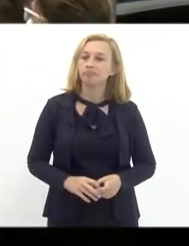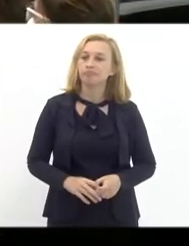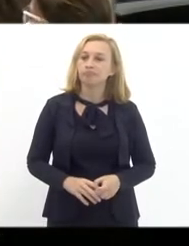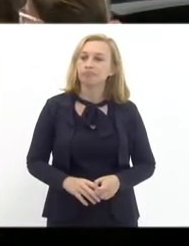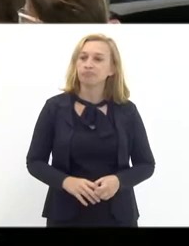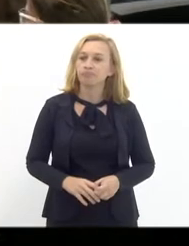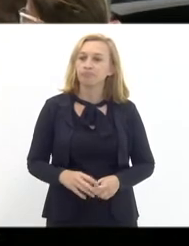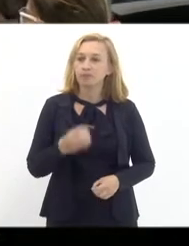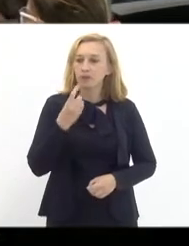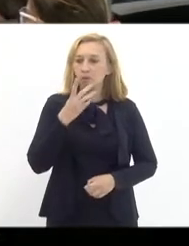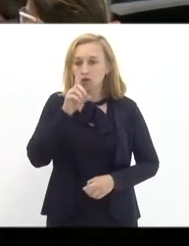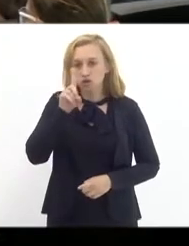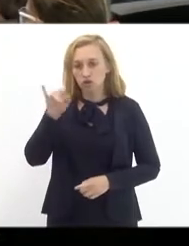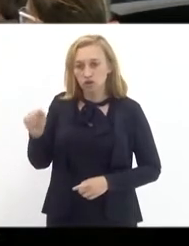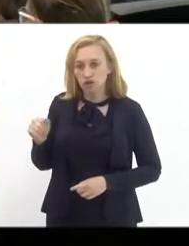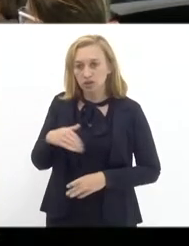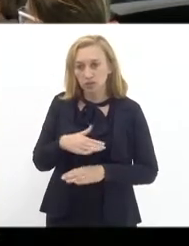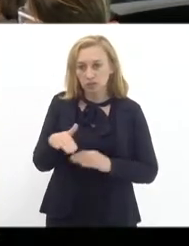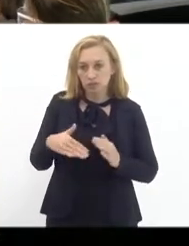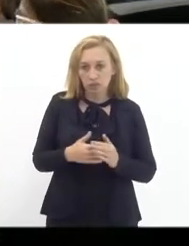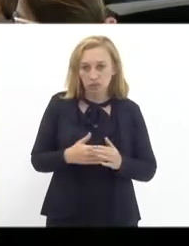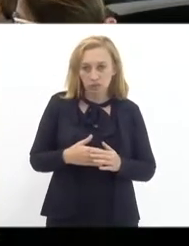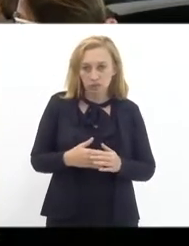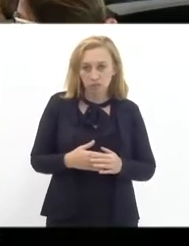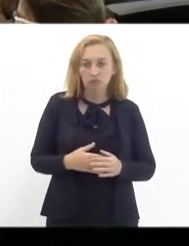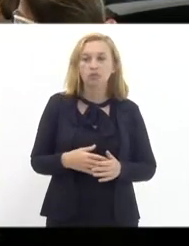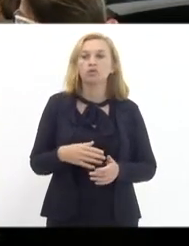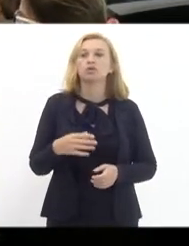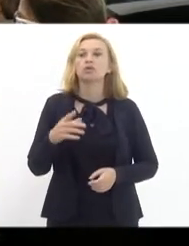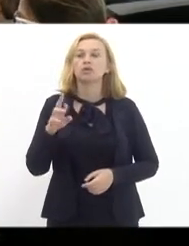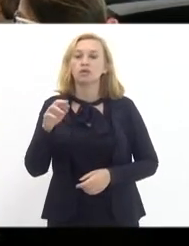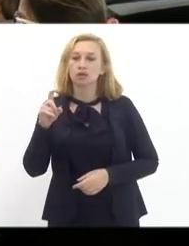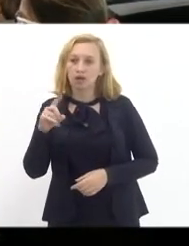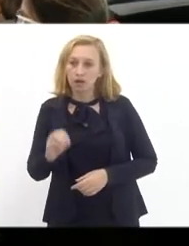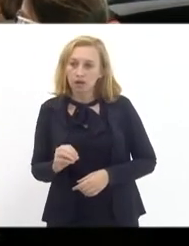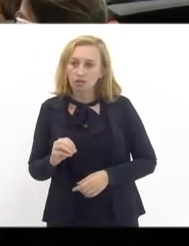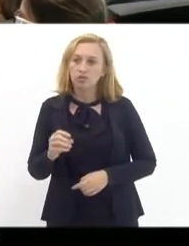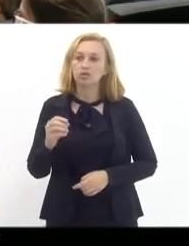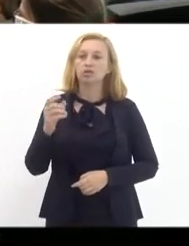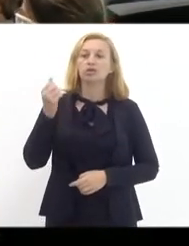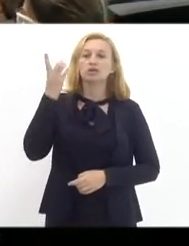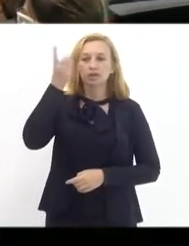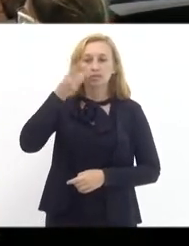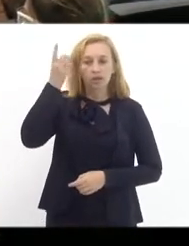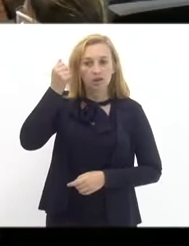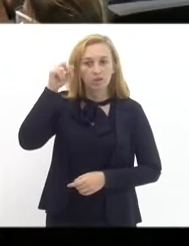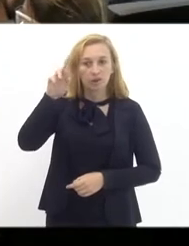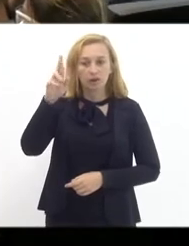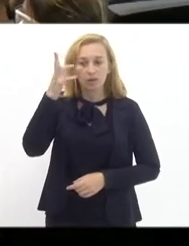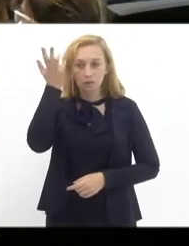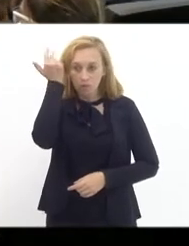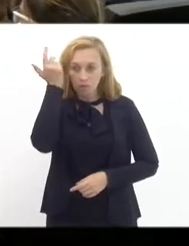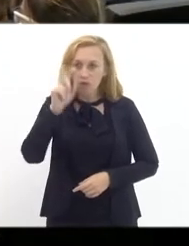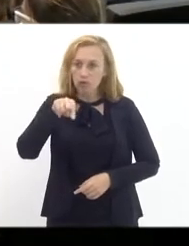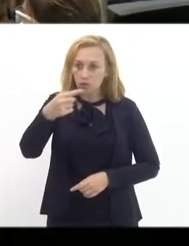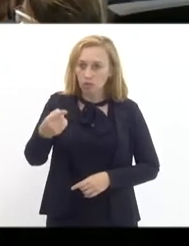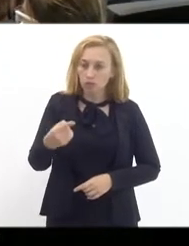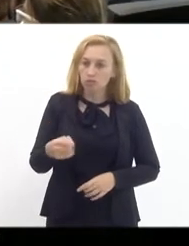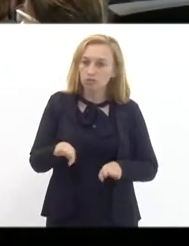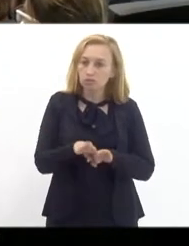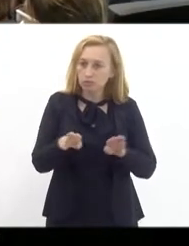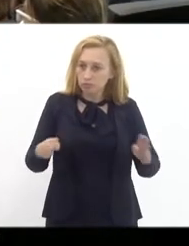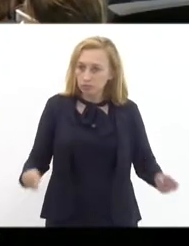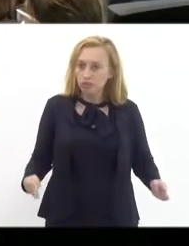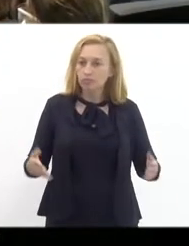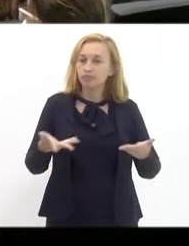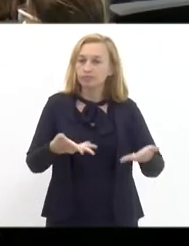Bem, bom dia a todos, bom dia, deputado Ronaldo Quieta, deputado Limão Coelho, demais autoridades da mesa. Eu quero